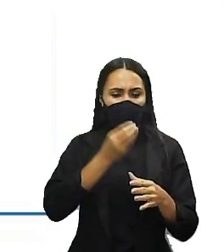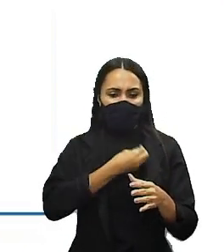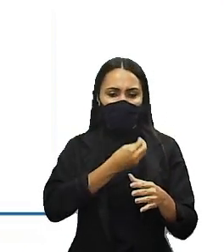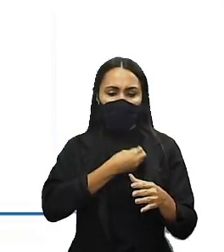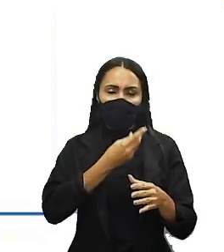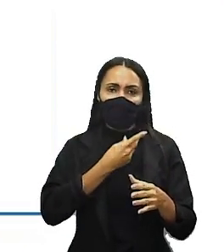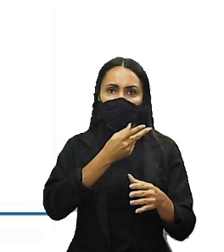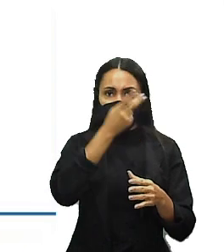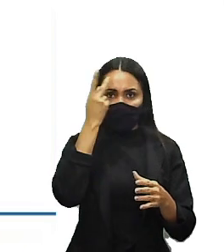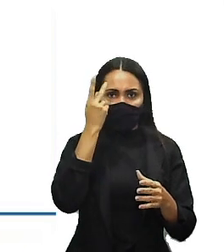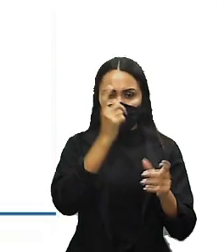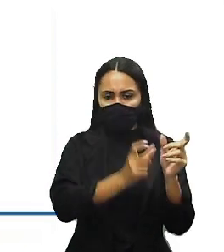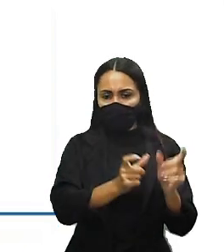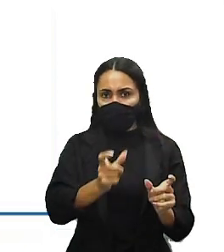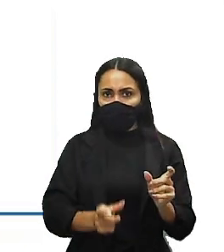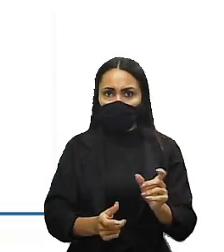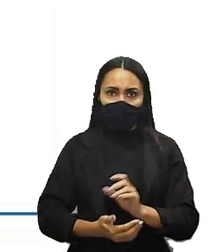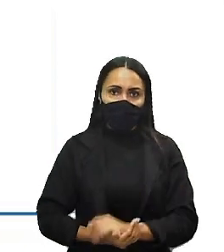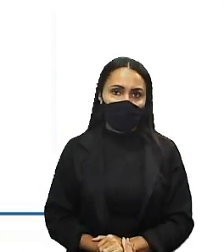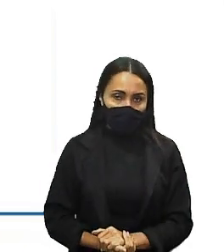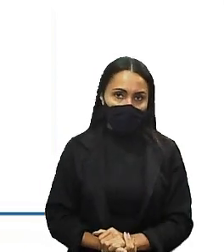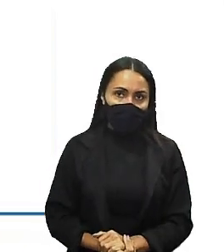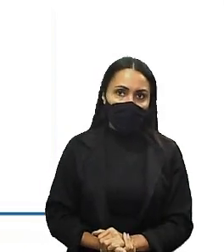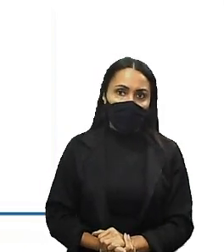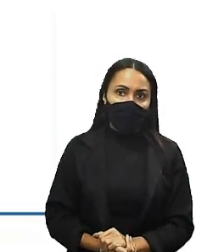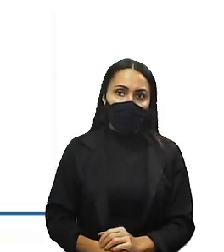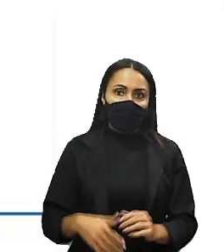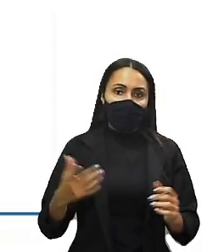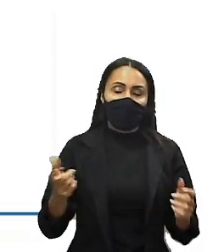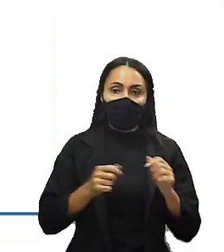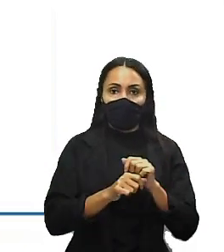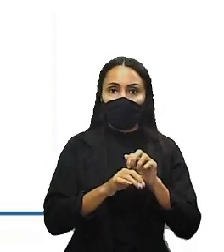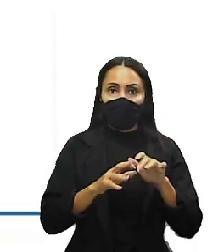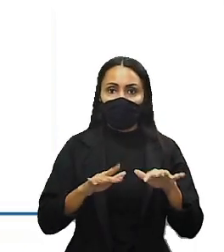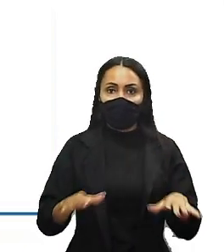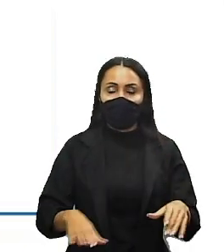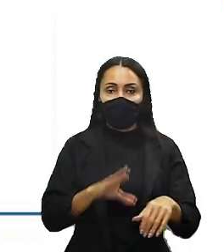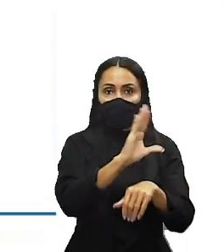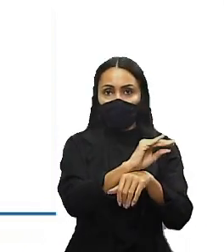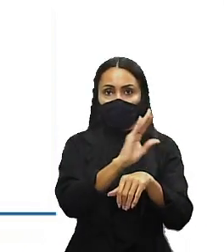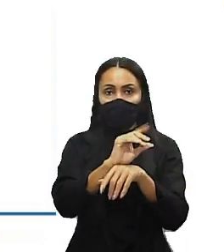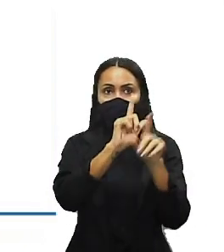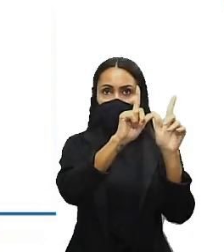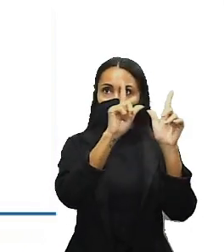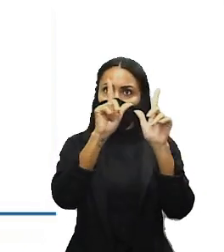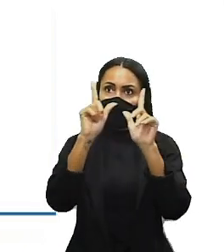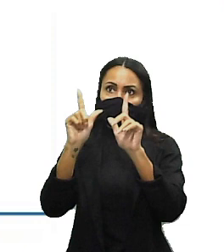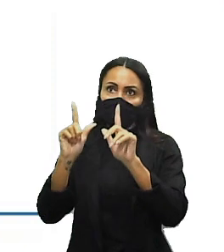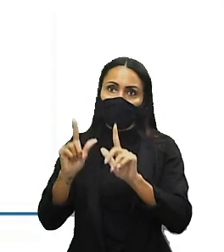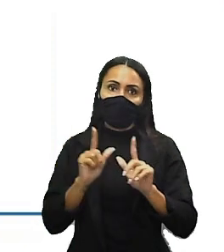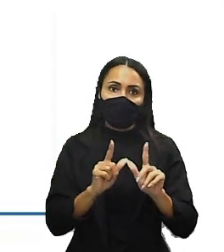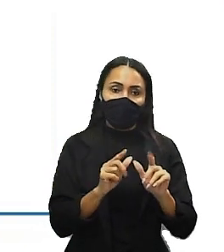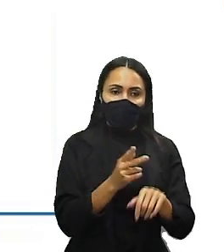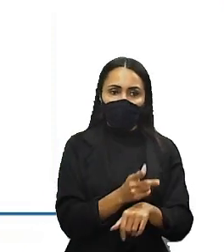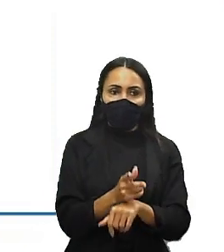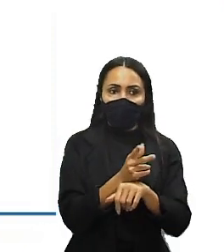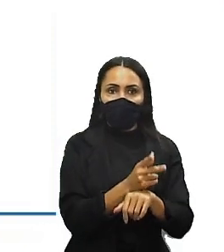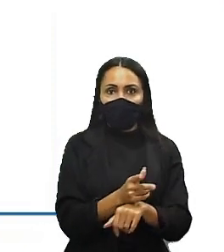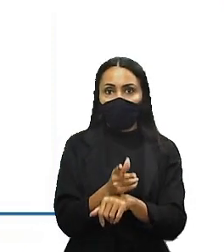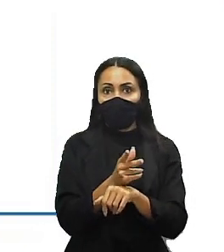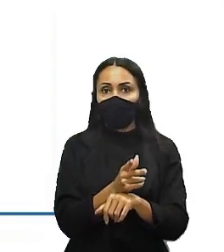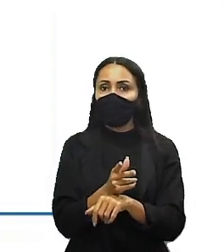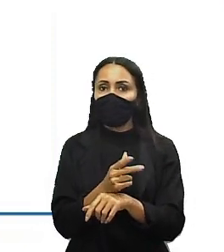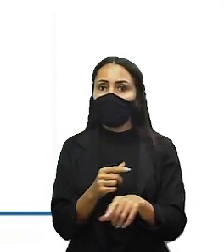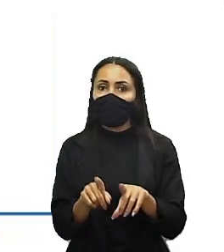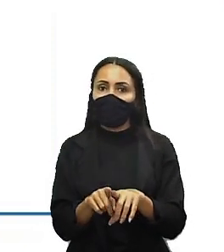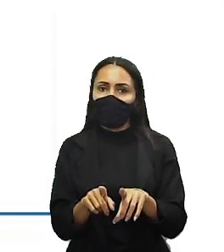como é que são essas memórias dessas pessoas? Essas memórias são partilhadas por meio de fotografias, né, de vídeos, de gravações